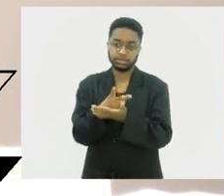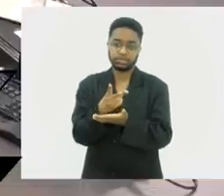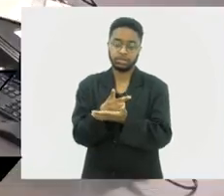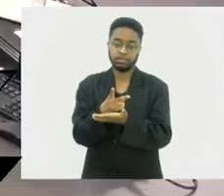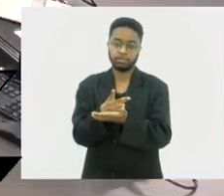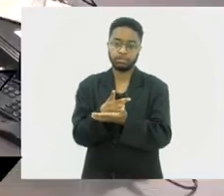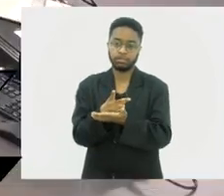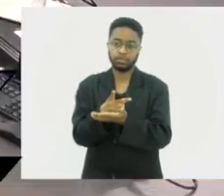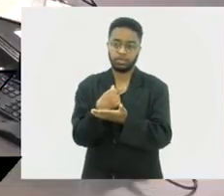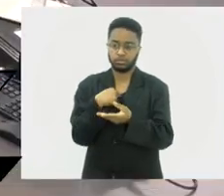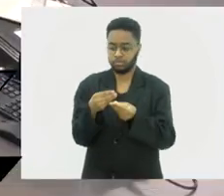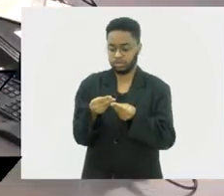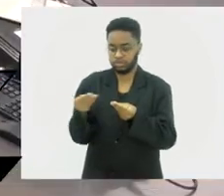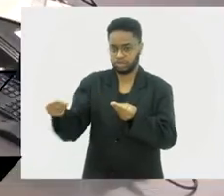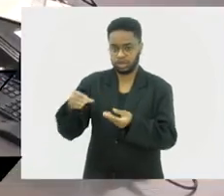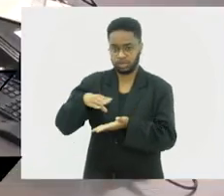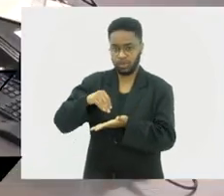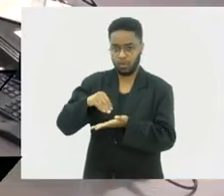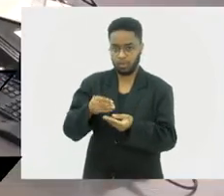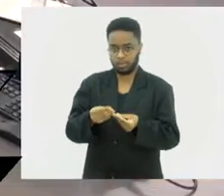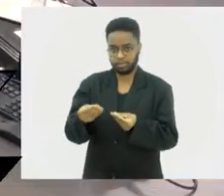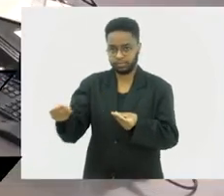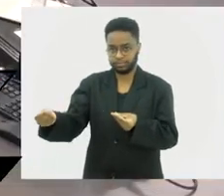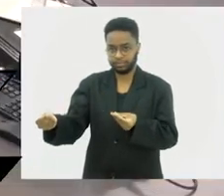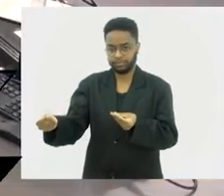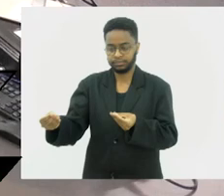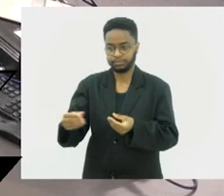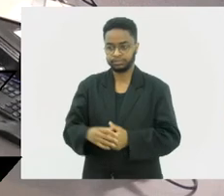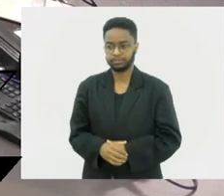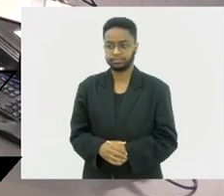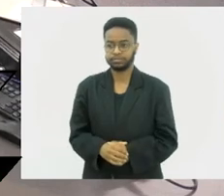cabem... Deixa eu te dar uma cópia para você, Elias.